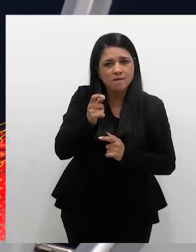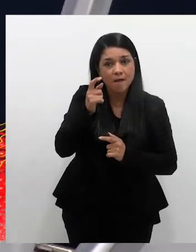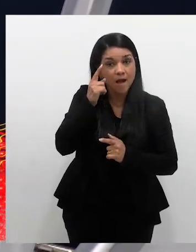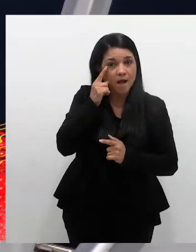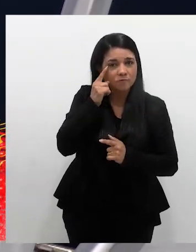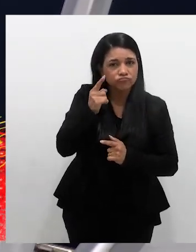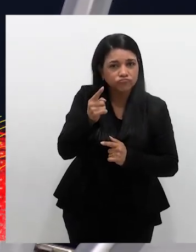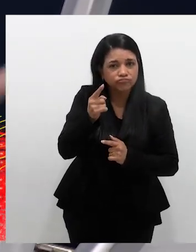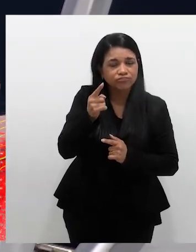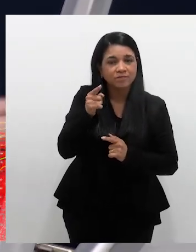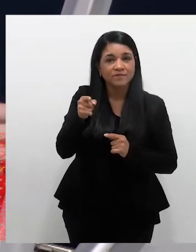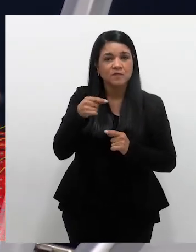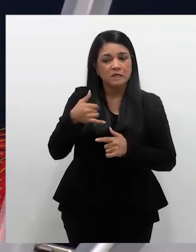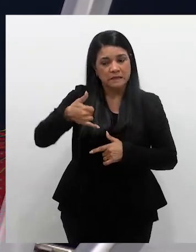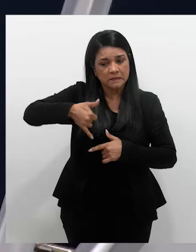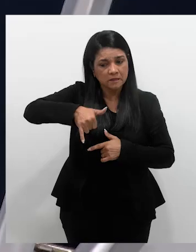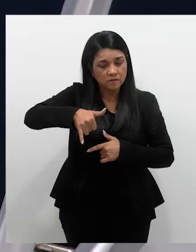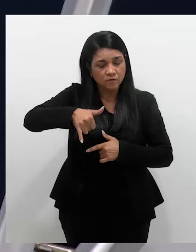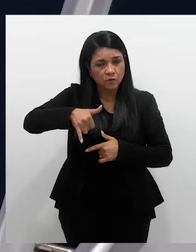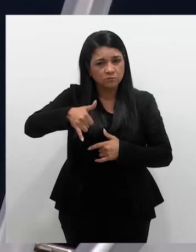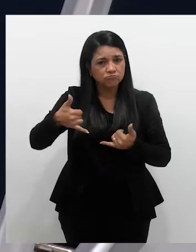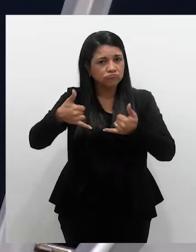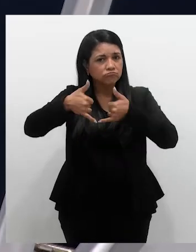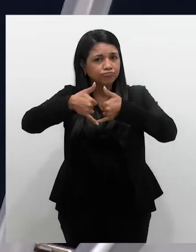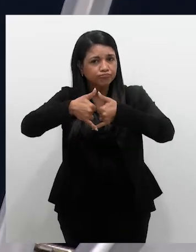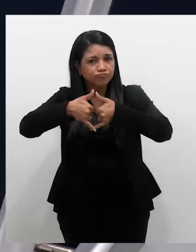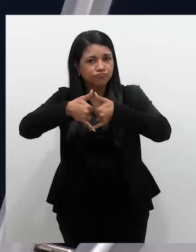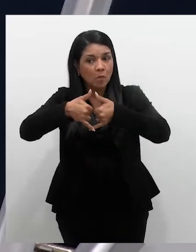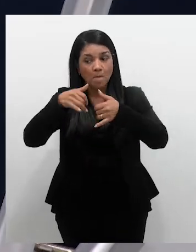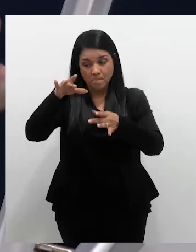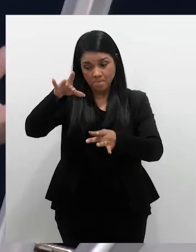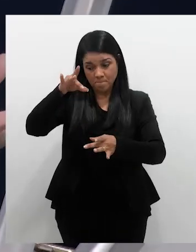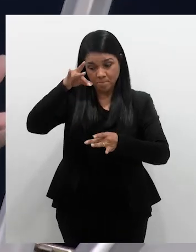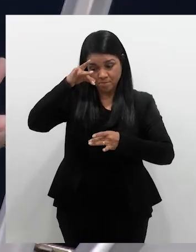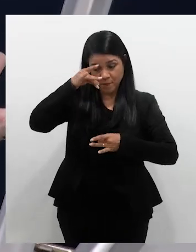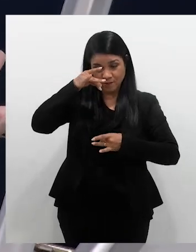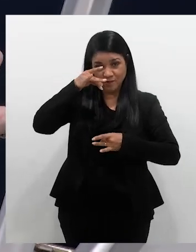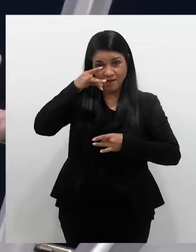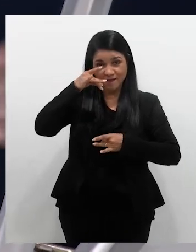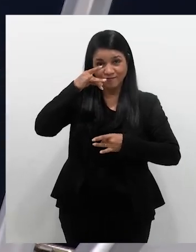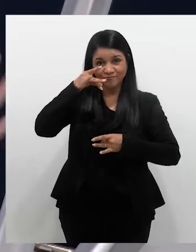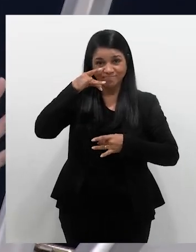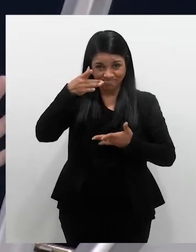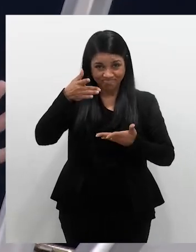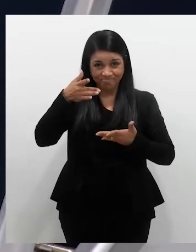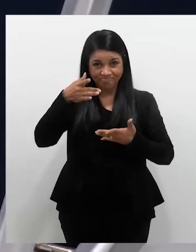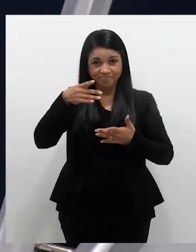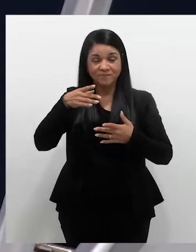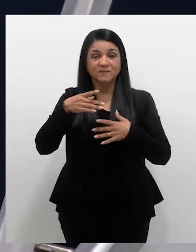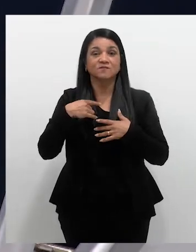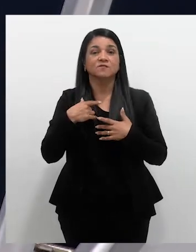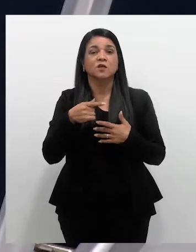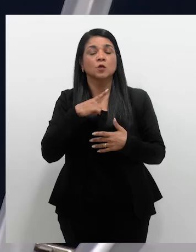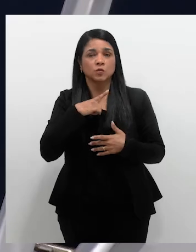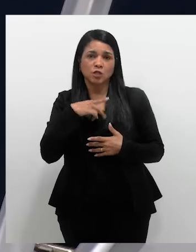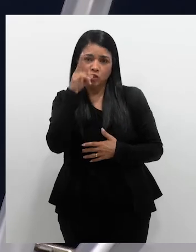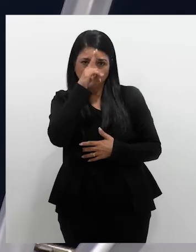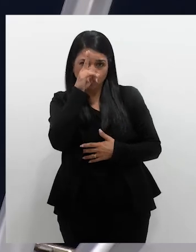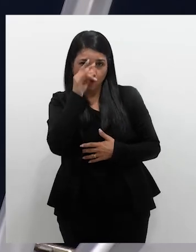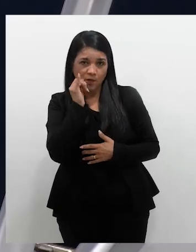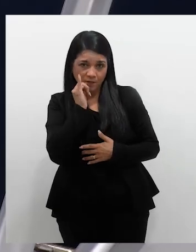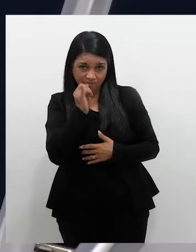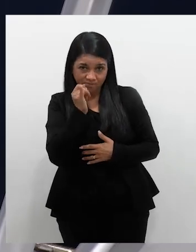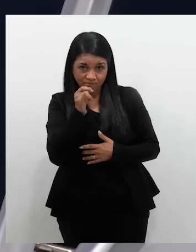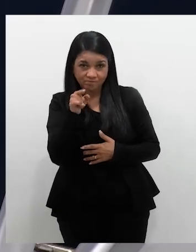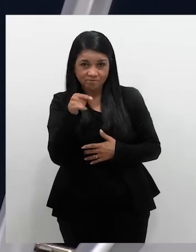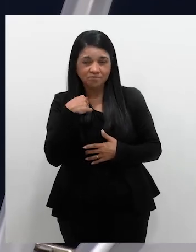antenado, ligado, porque você não sabe quando seu telefone pode tocar, quando um personagem pode te chamar. Por exemplo, eu tenho algumas histórias